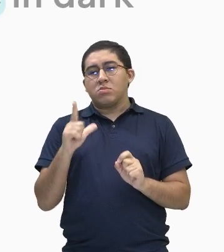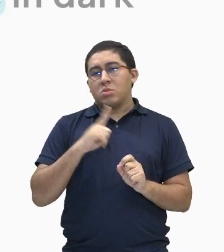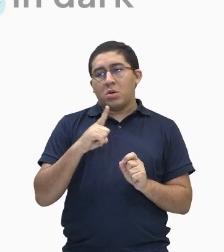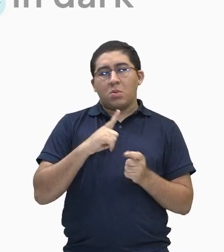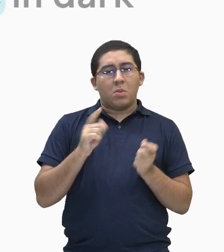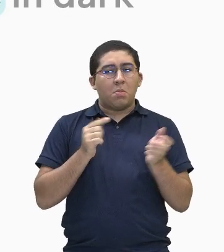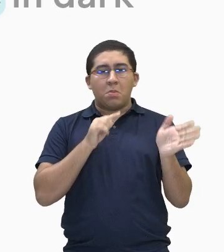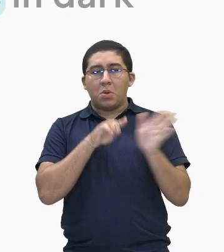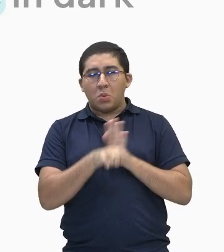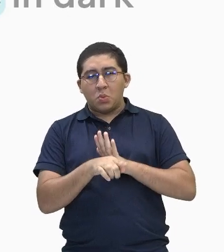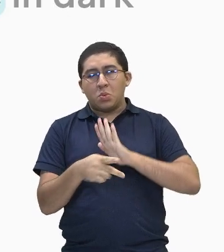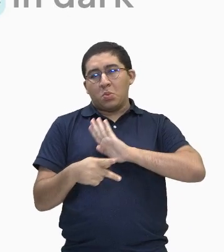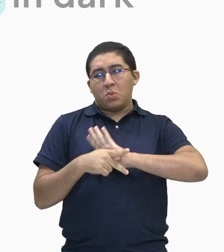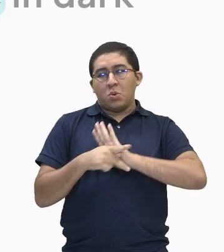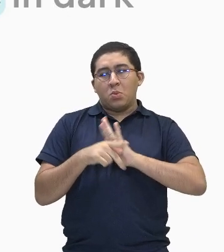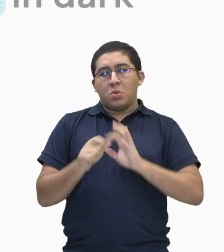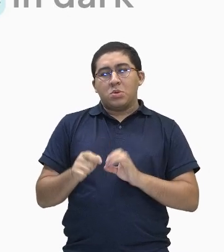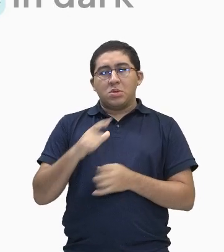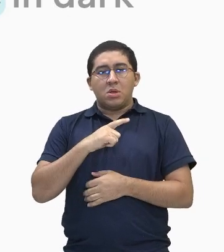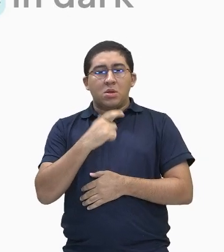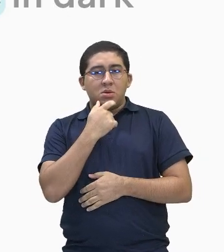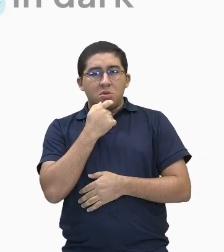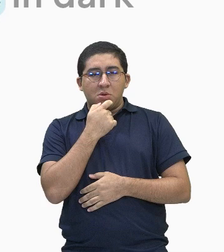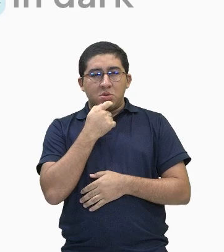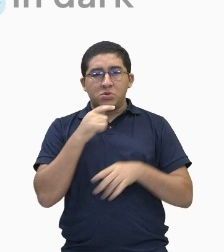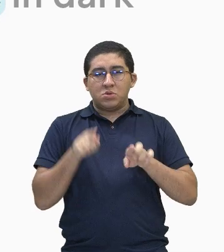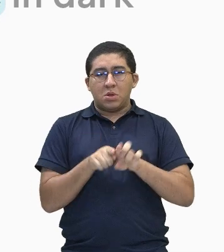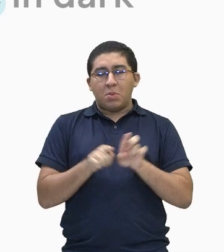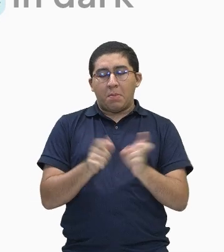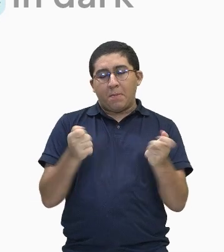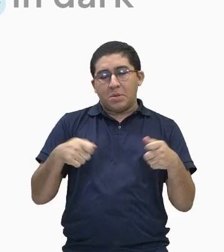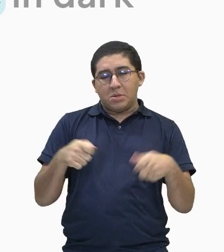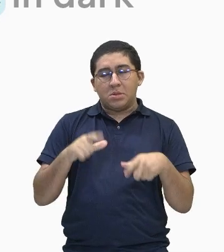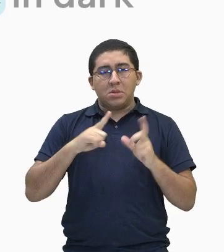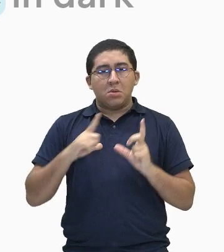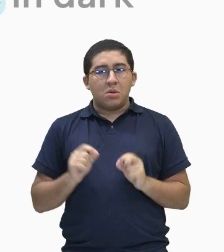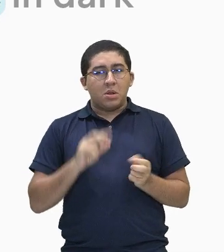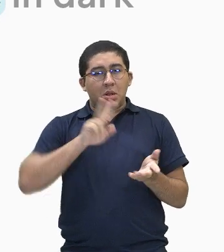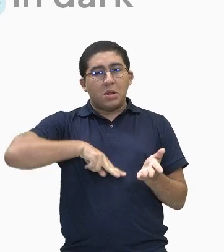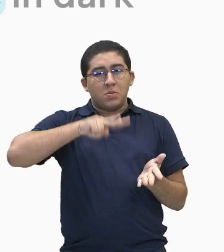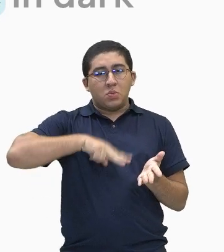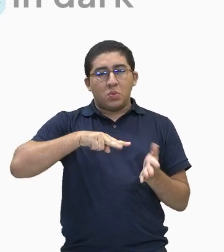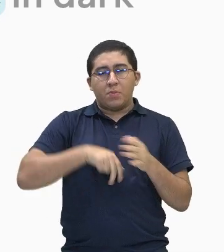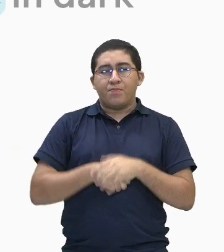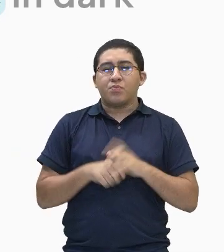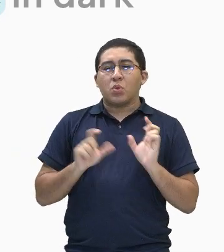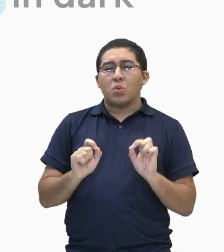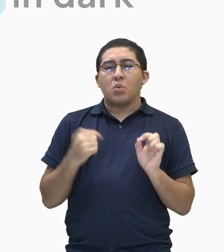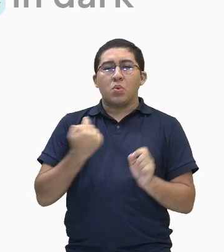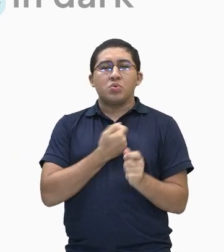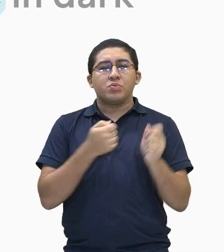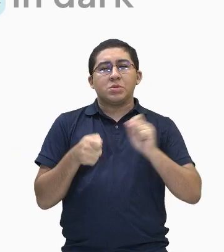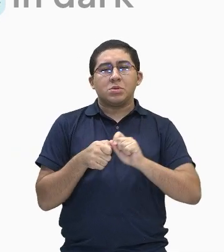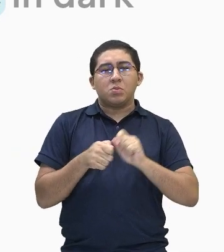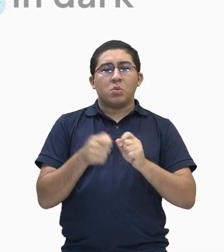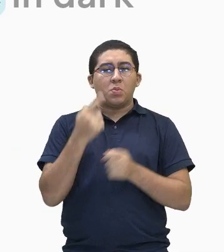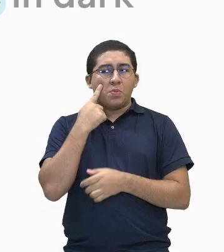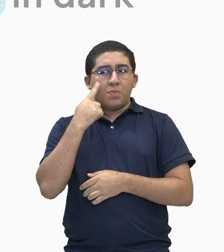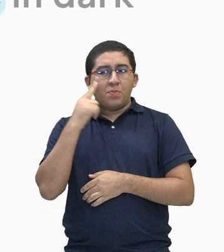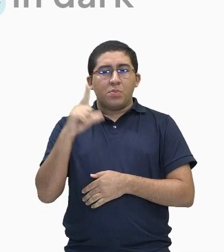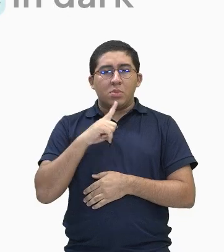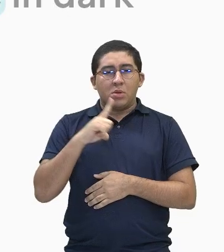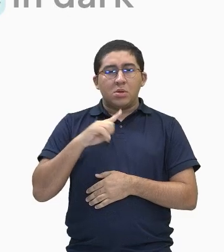questão que está em língua inglesa e que eu preciso trabalhar a leitura. O que é que eu faço, né? Vamos lá. Então, tenho